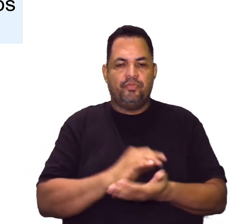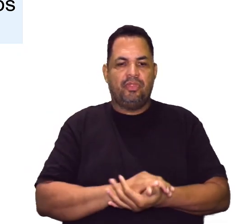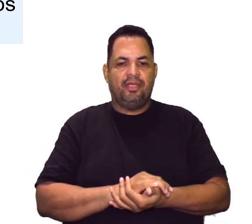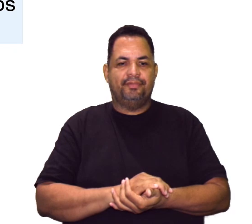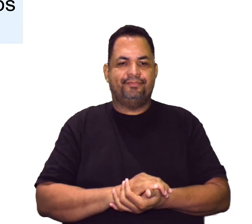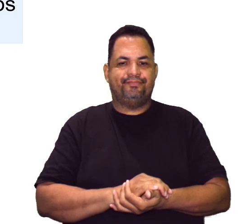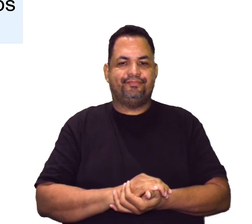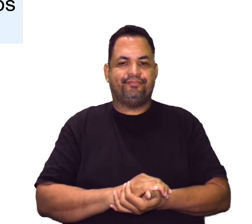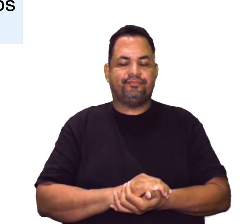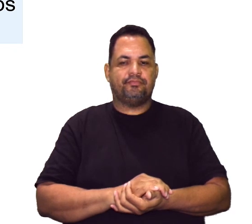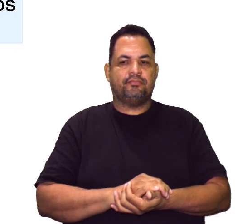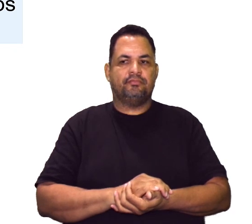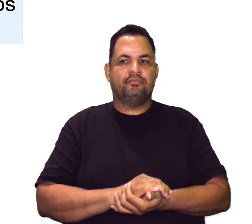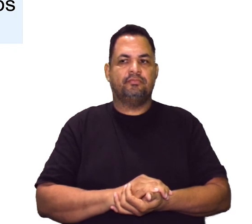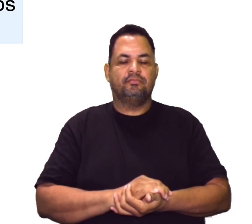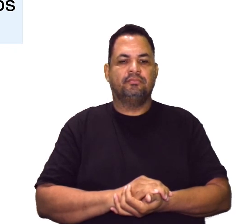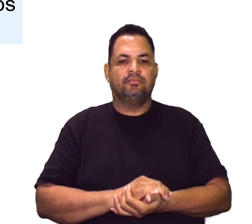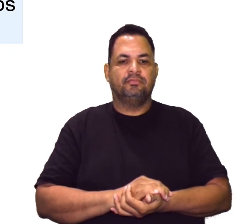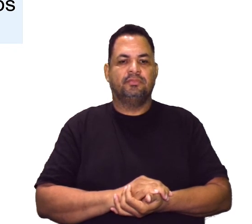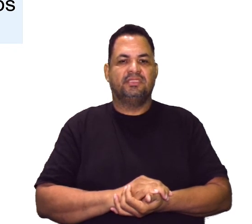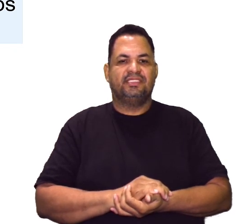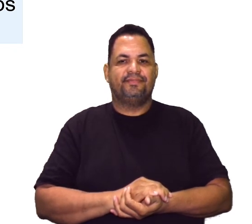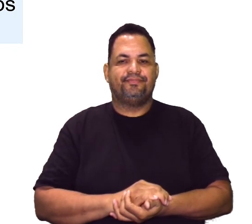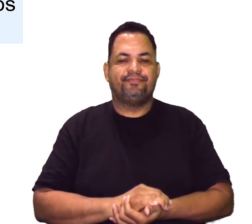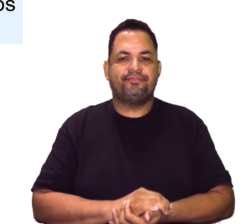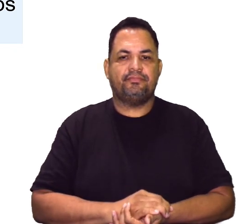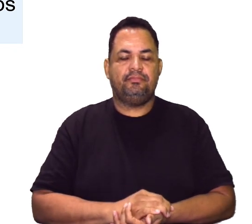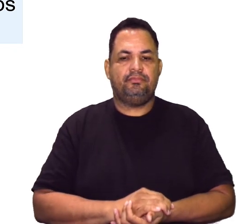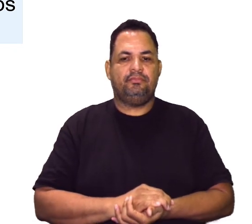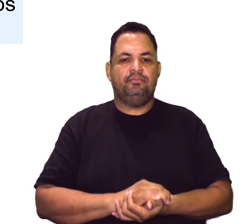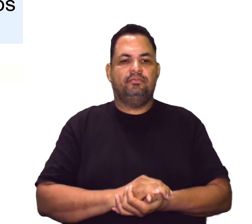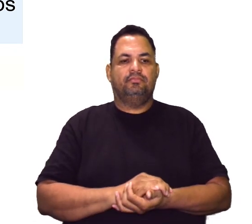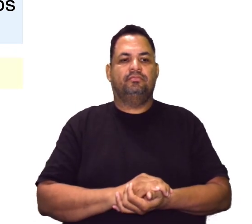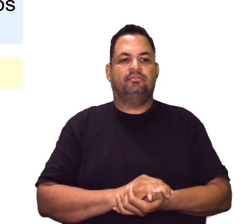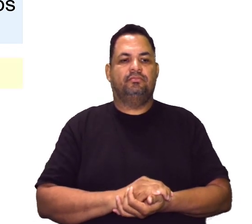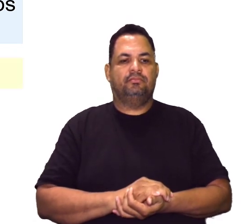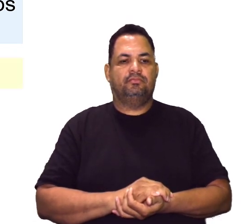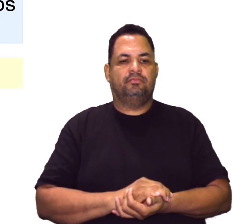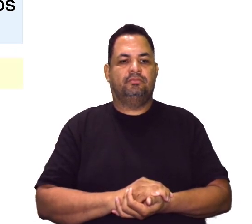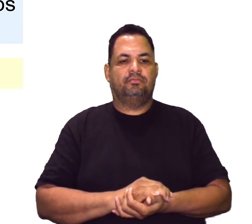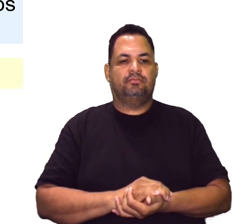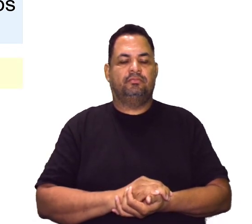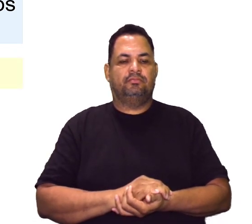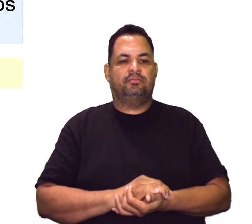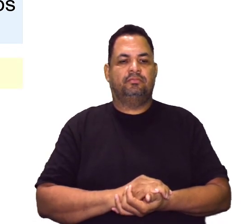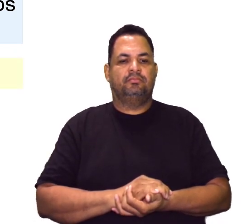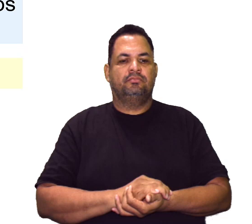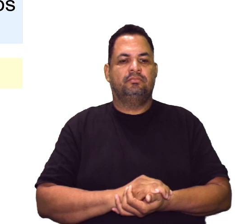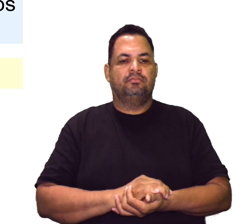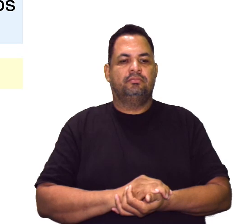existir diferença de eletronegatividade, você vai ter moléculas polares, não é isso mesmo?